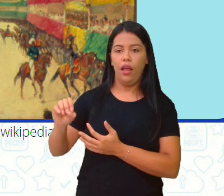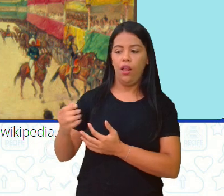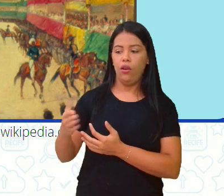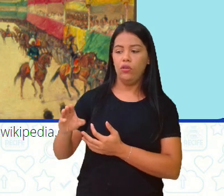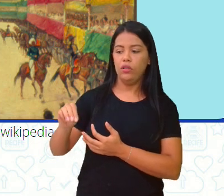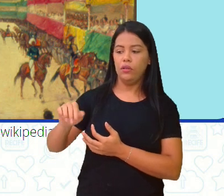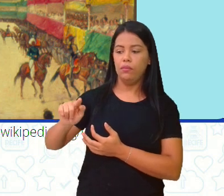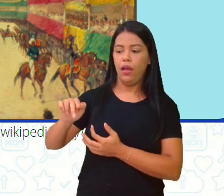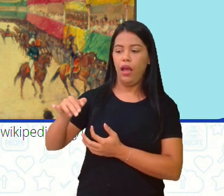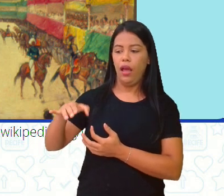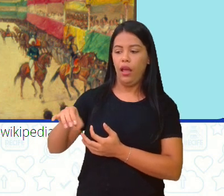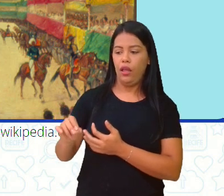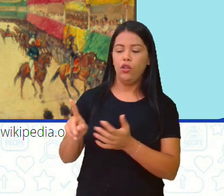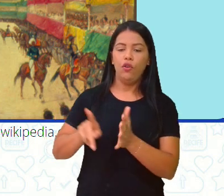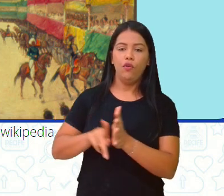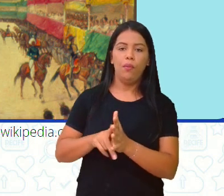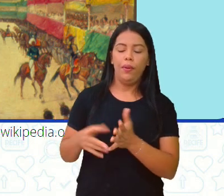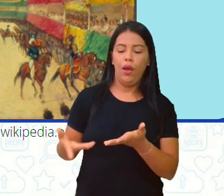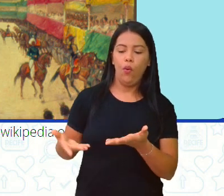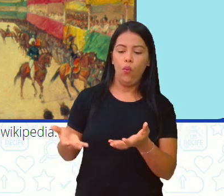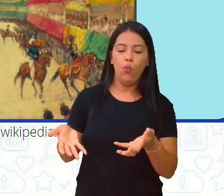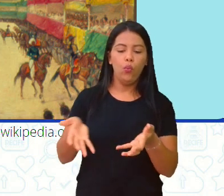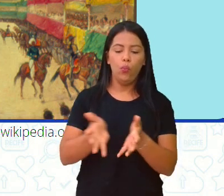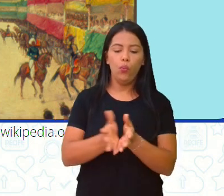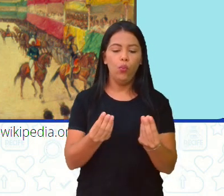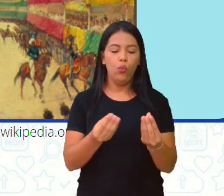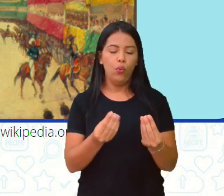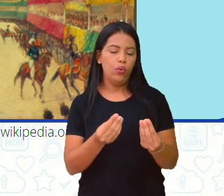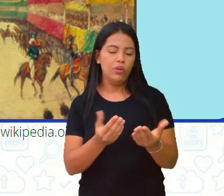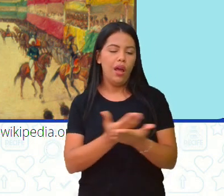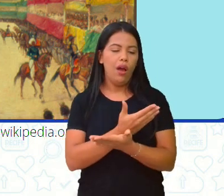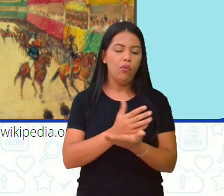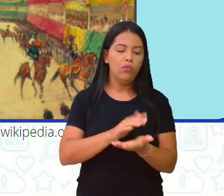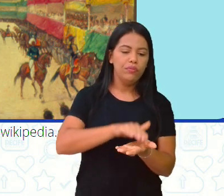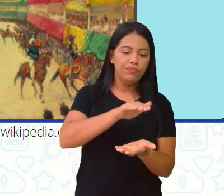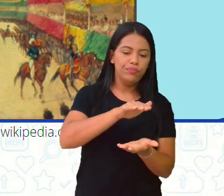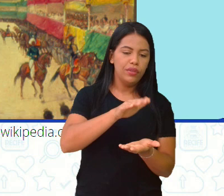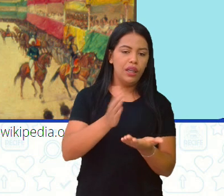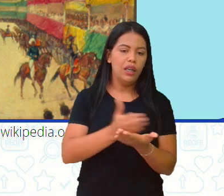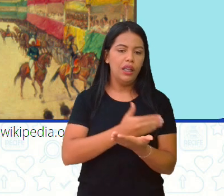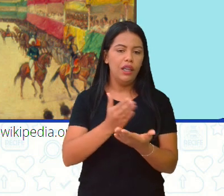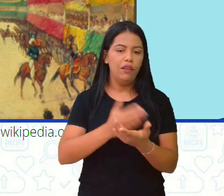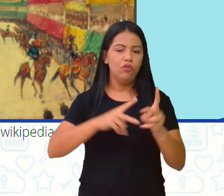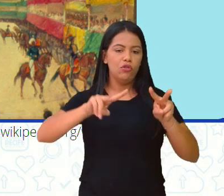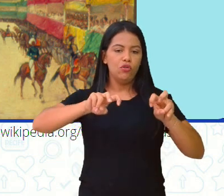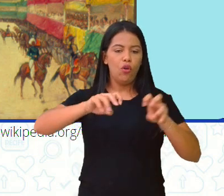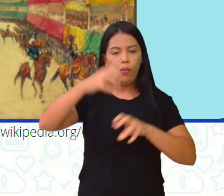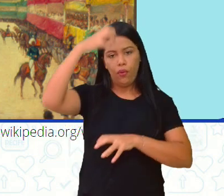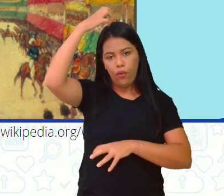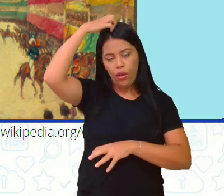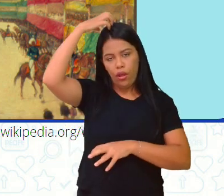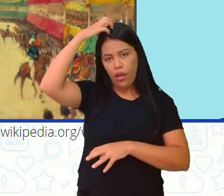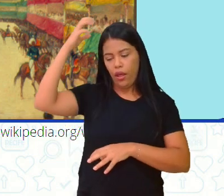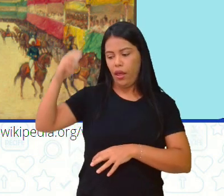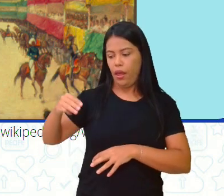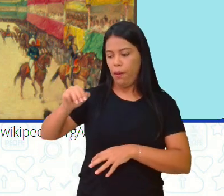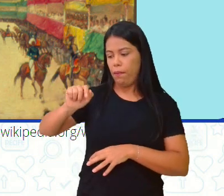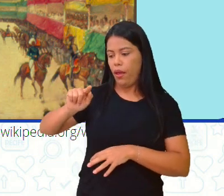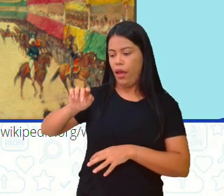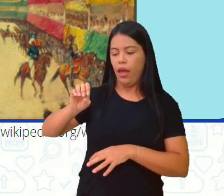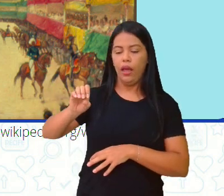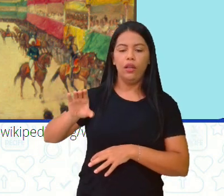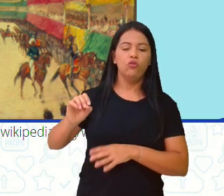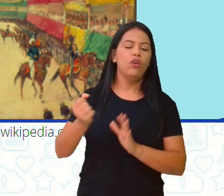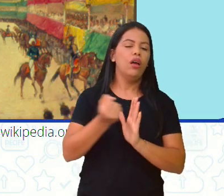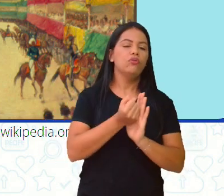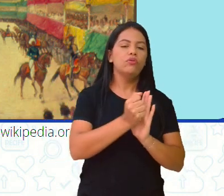França, uma coletânea de histórias fantásticas sobre o rei Carlos Magno. No Brasil, registram-se desde o século